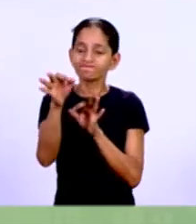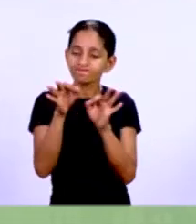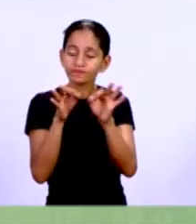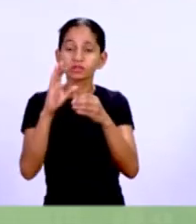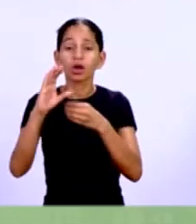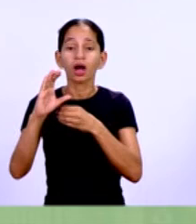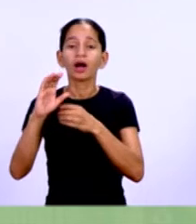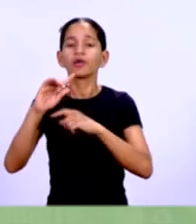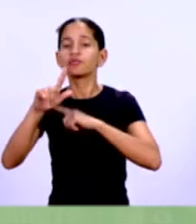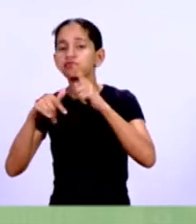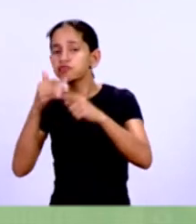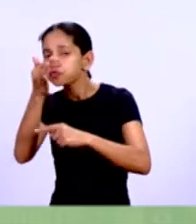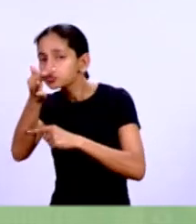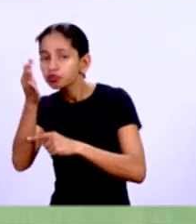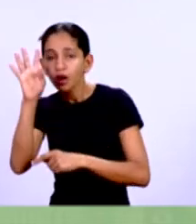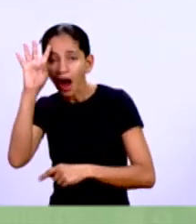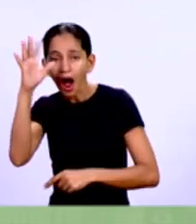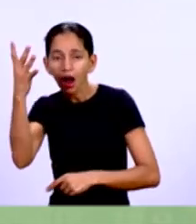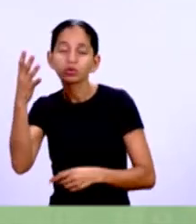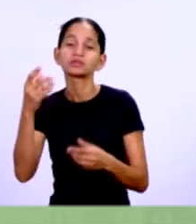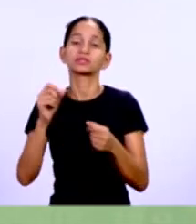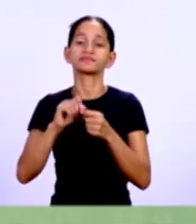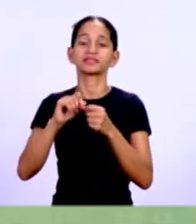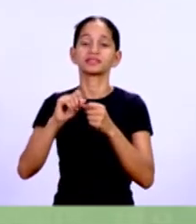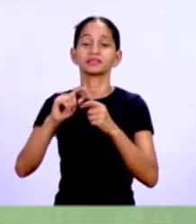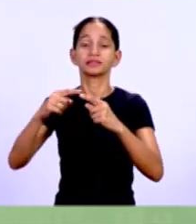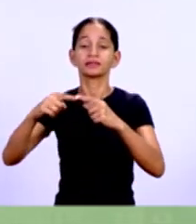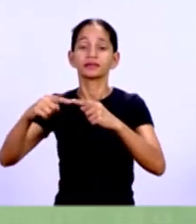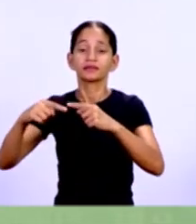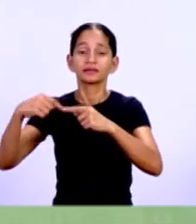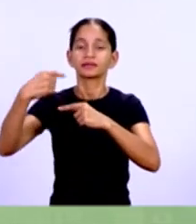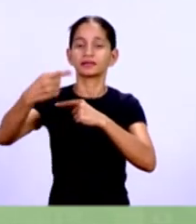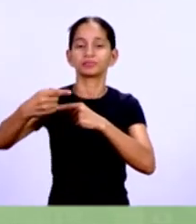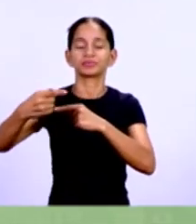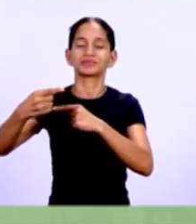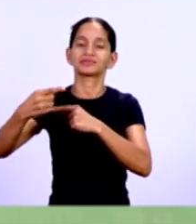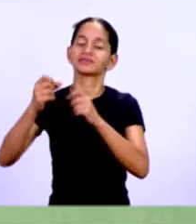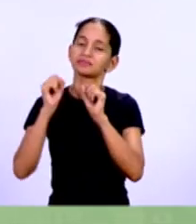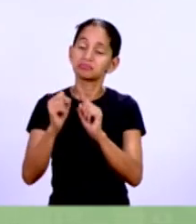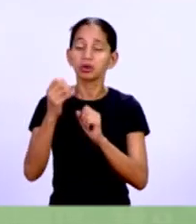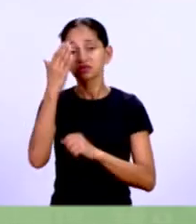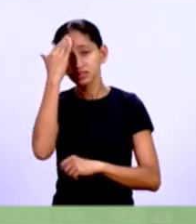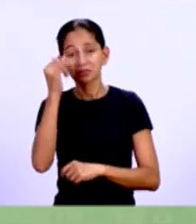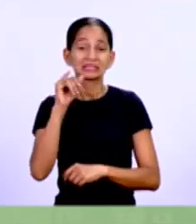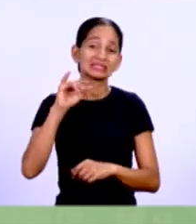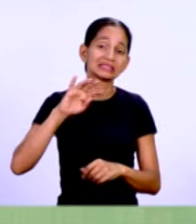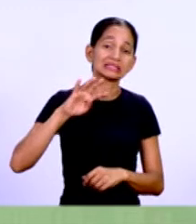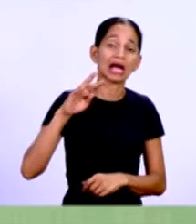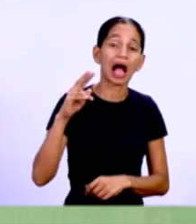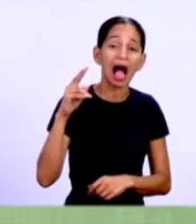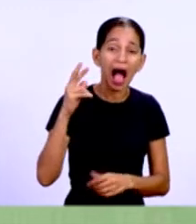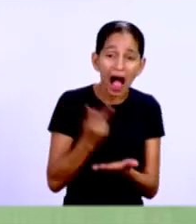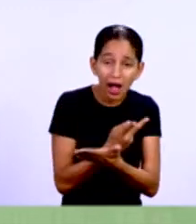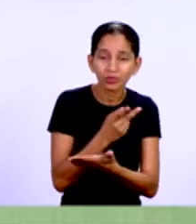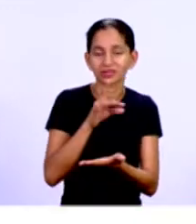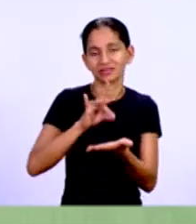do risco. São estratégias para lidar com a situação desfavorável, caso ela